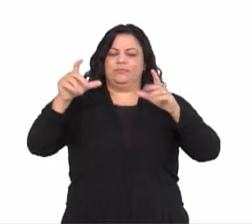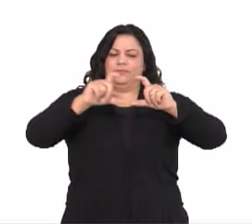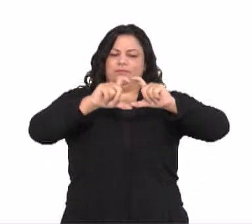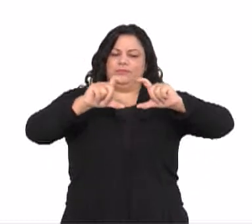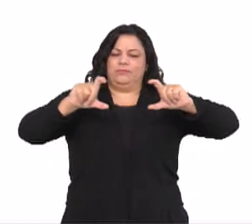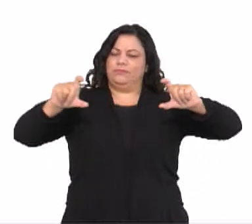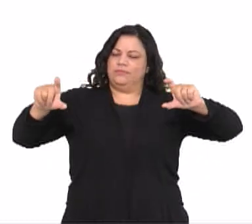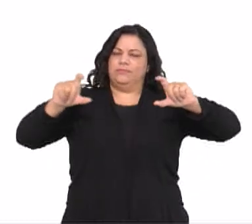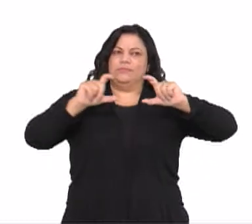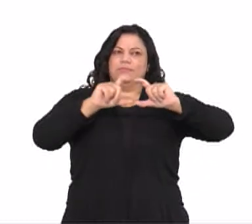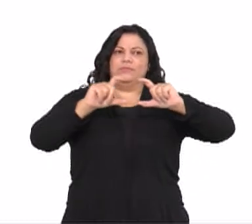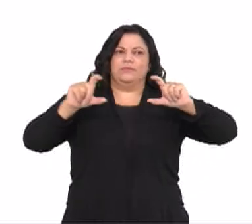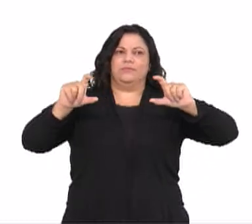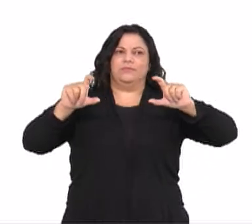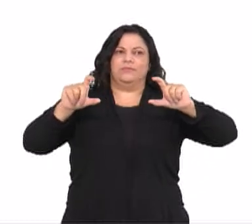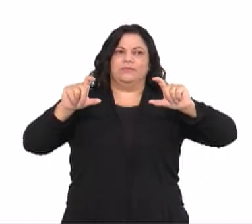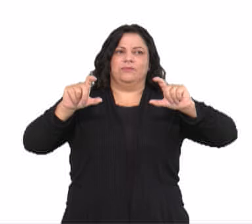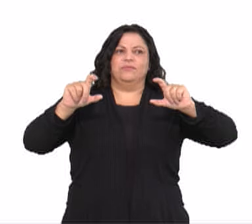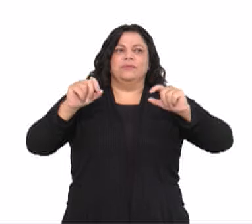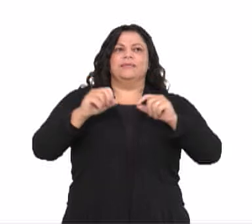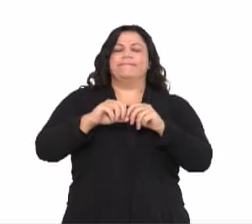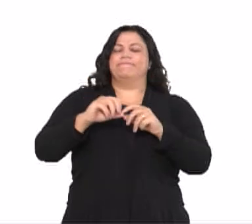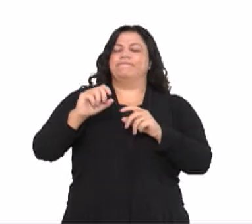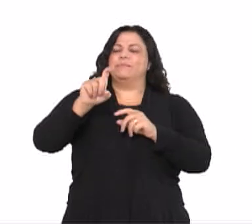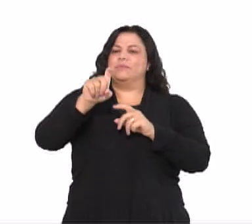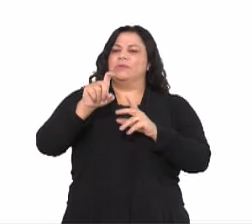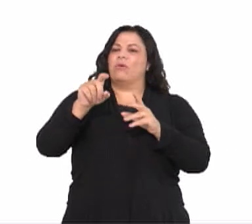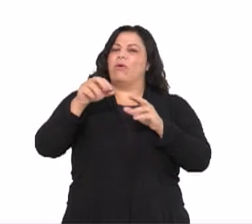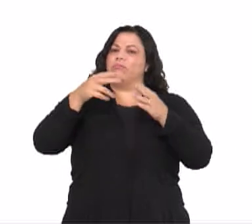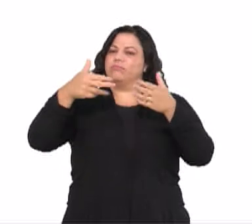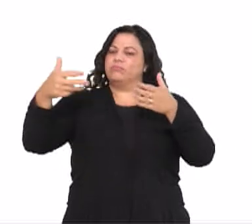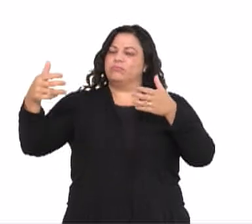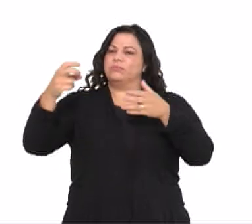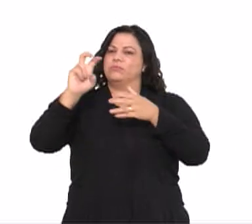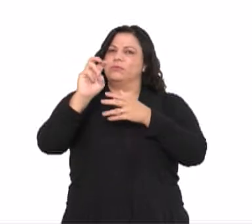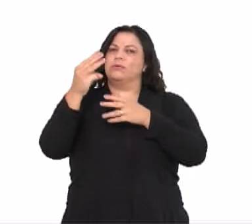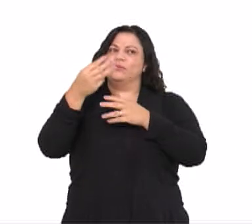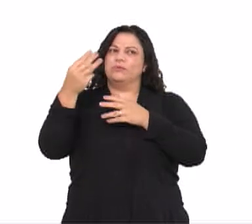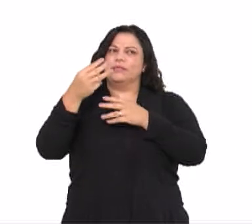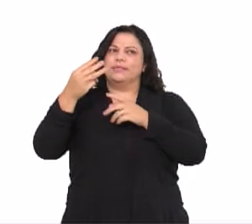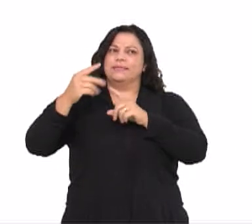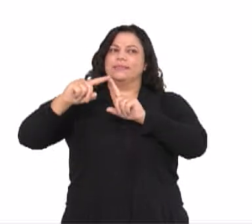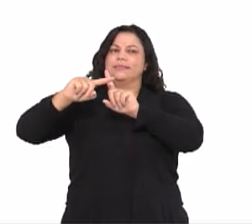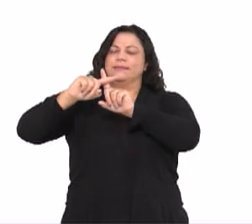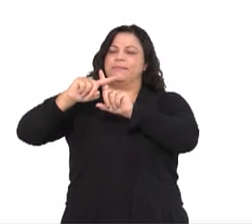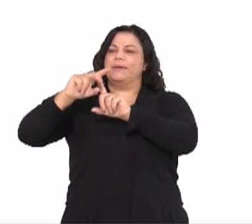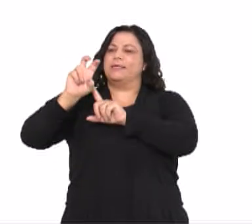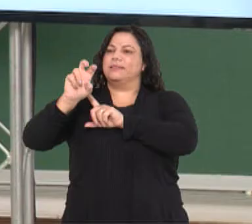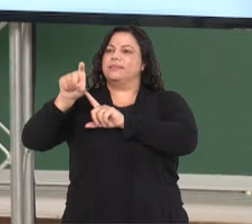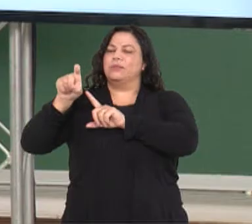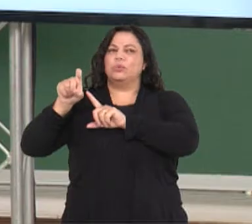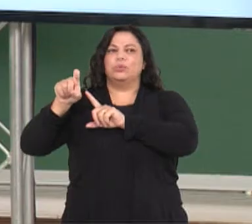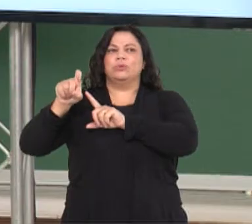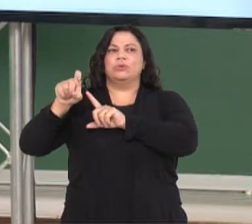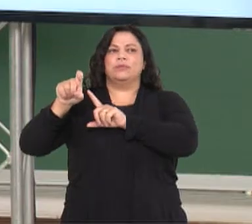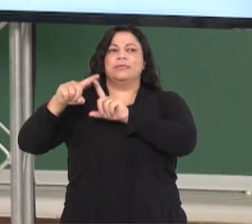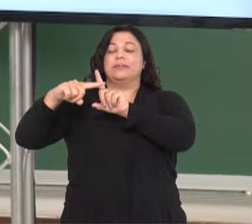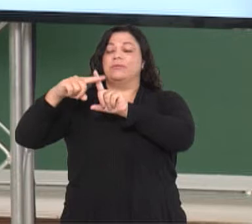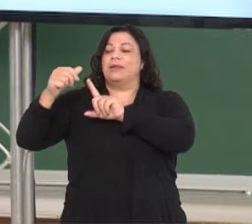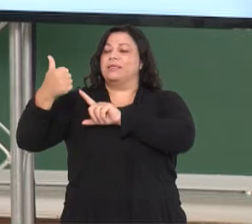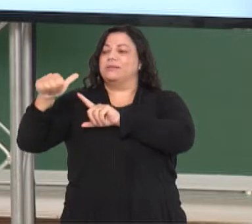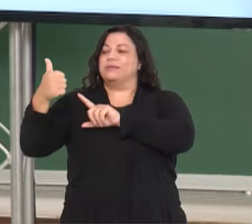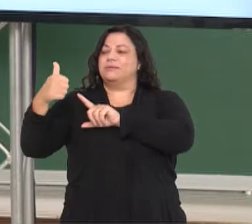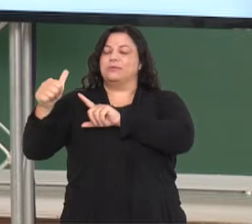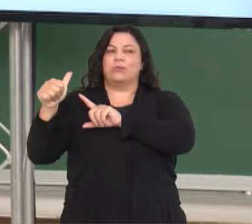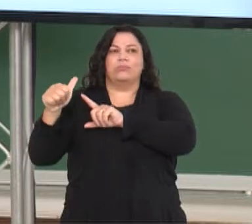quarta mais 11x ao cubo mais 5x mais 11. Ó, esse 4 está aqui